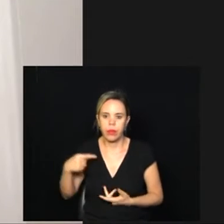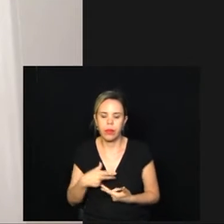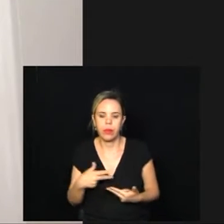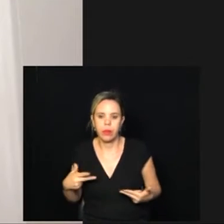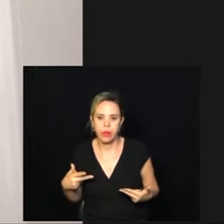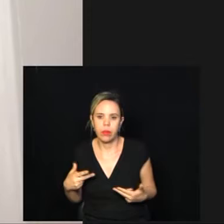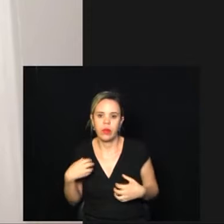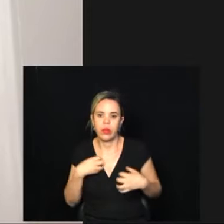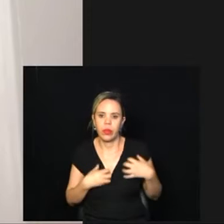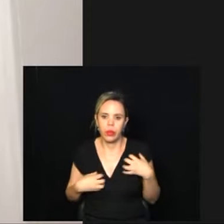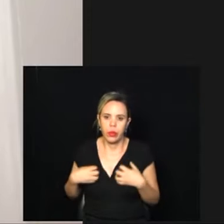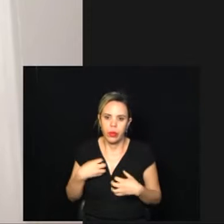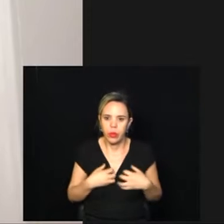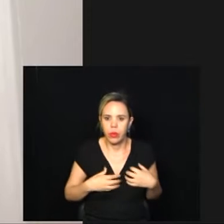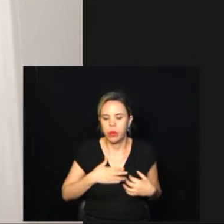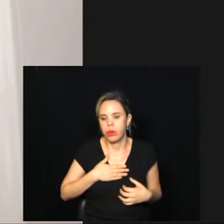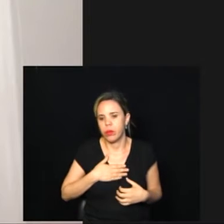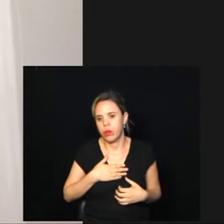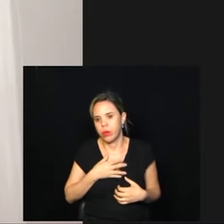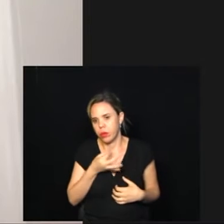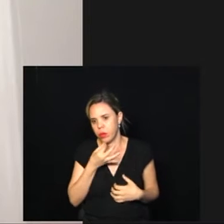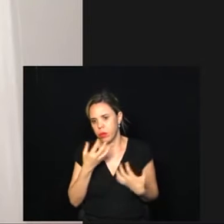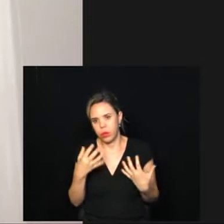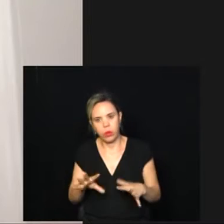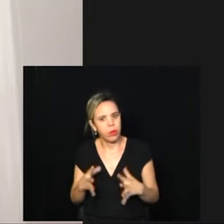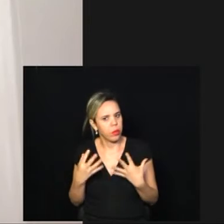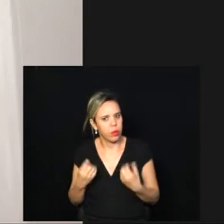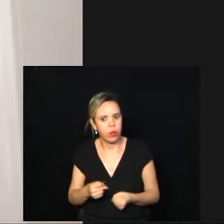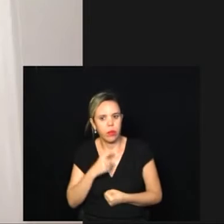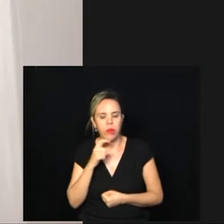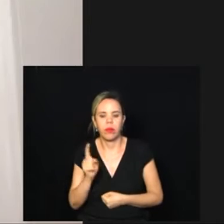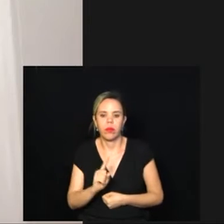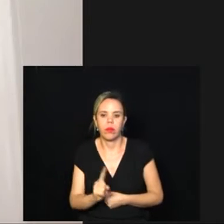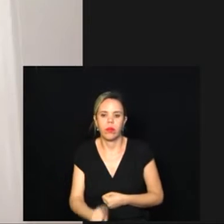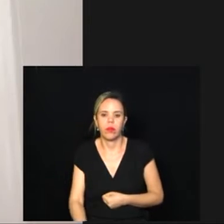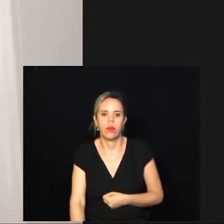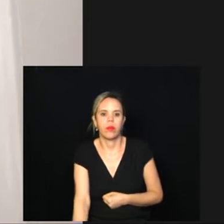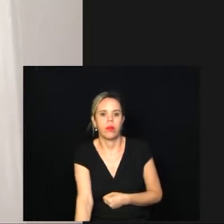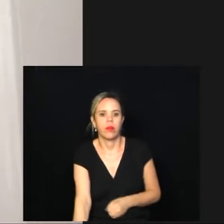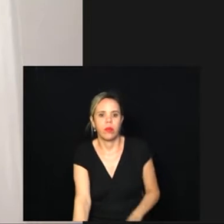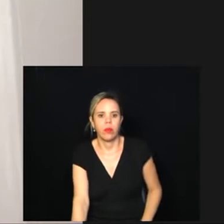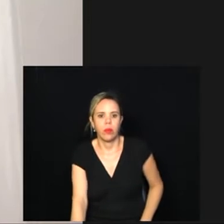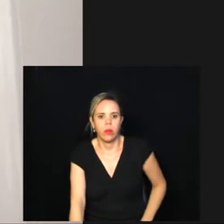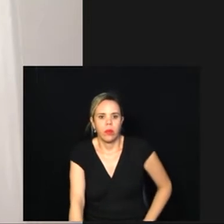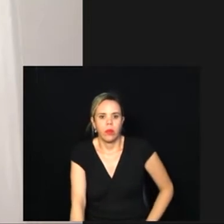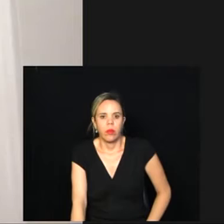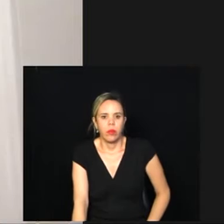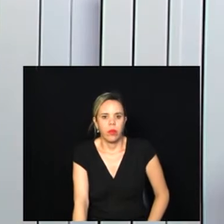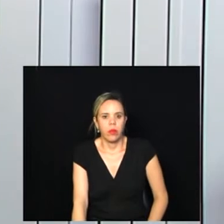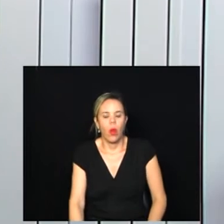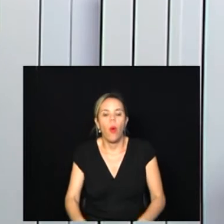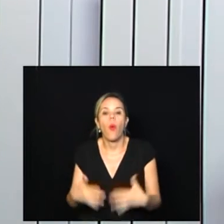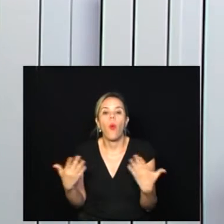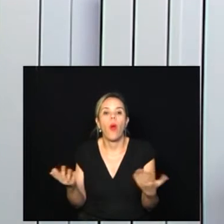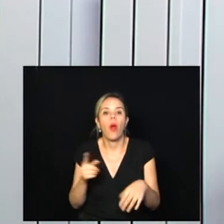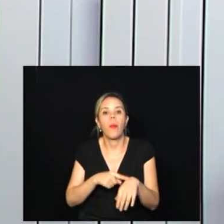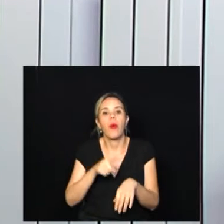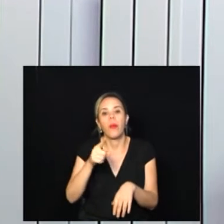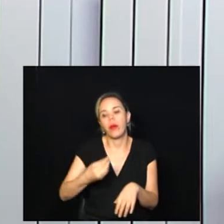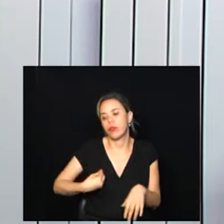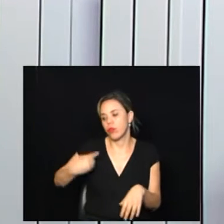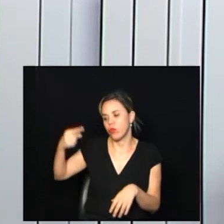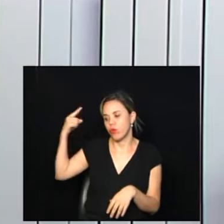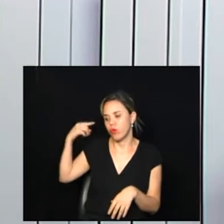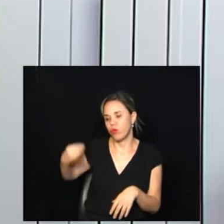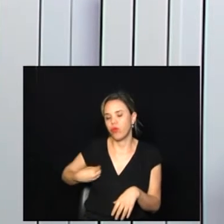muito dolorido para mim e não queria assumir para ninguém. Sim. Lígia, em que momento você estava da